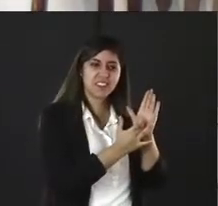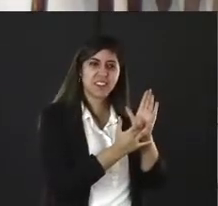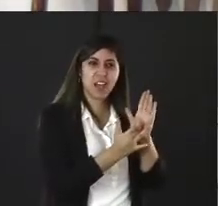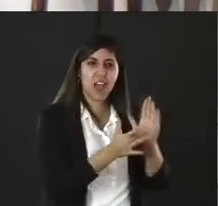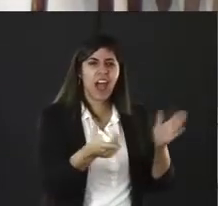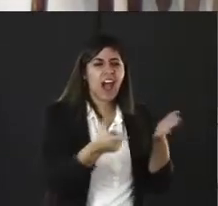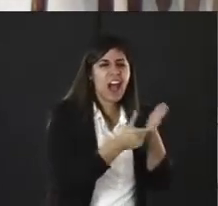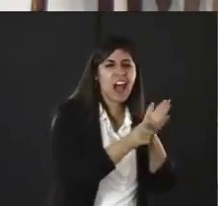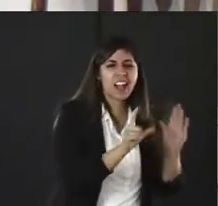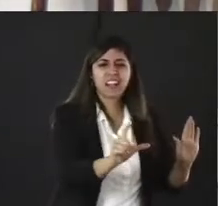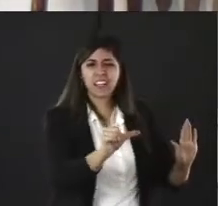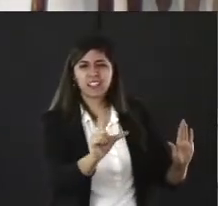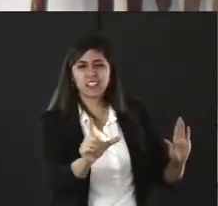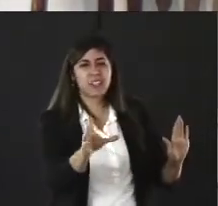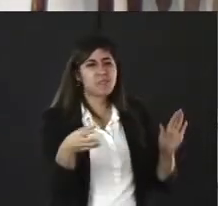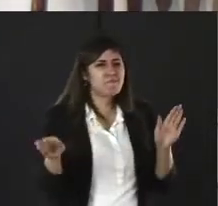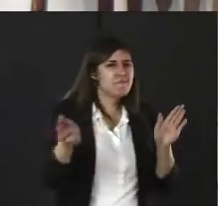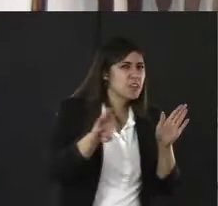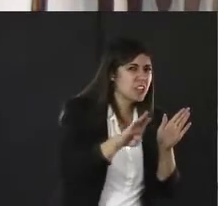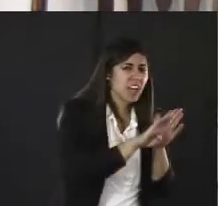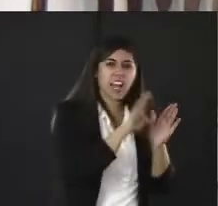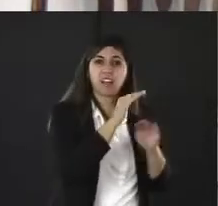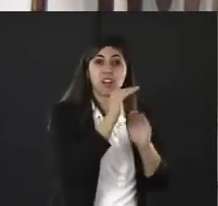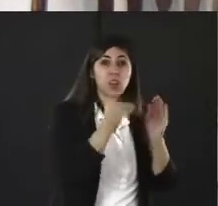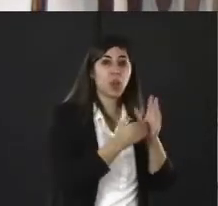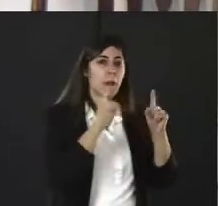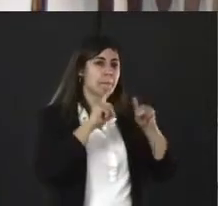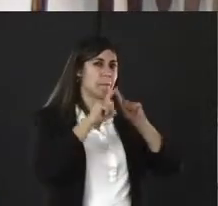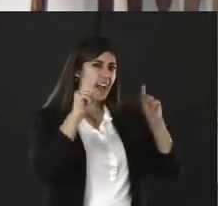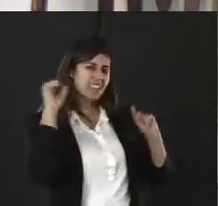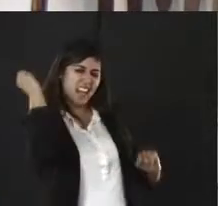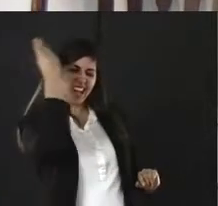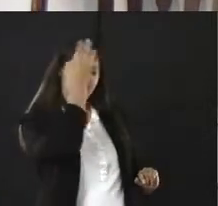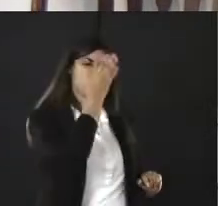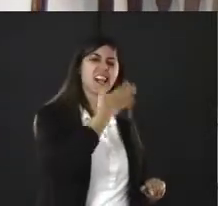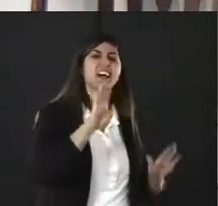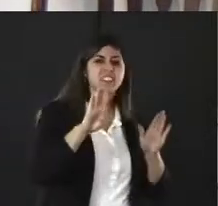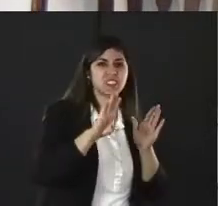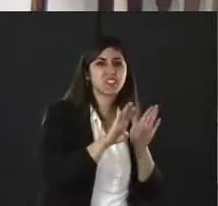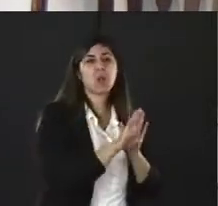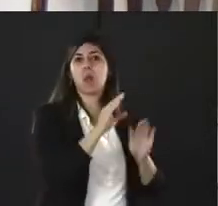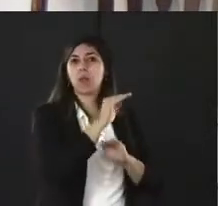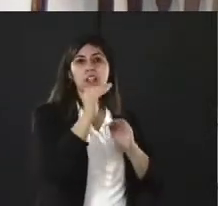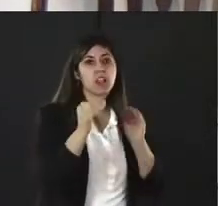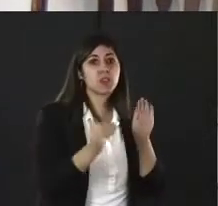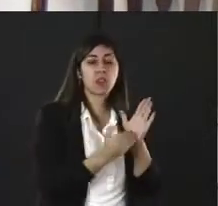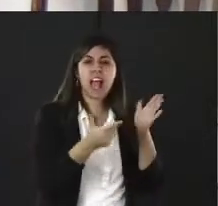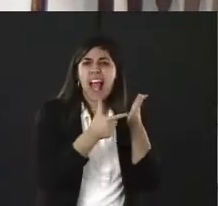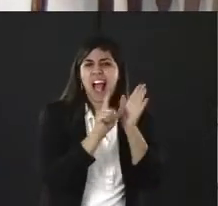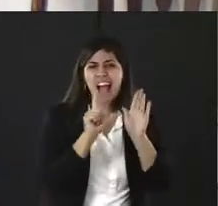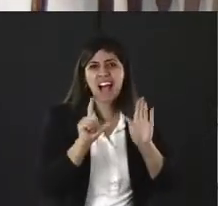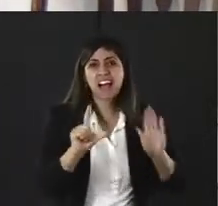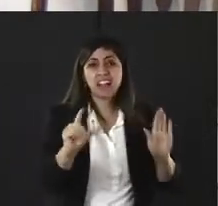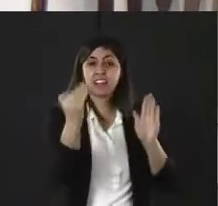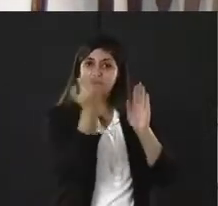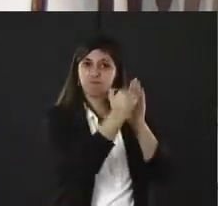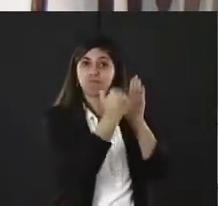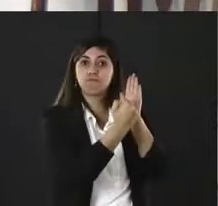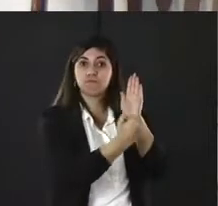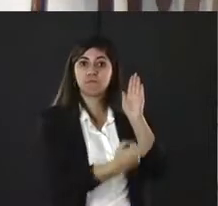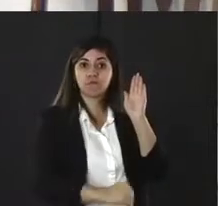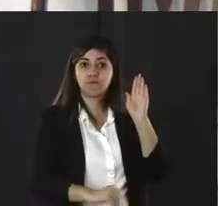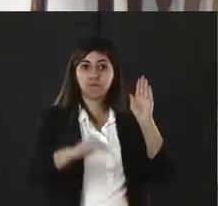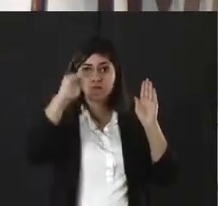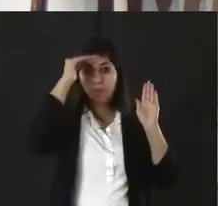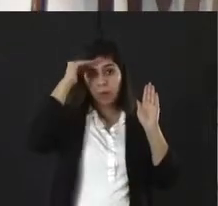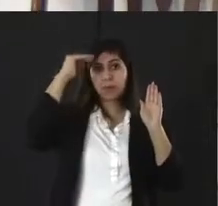cumprir os seus propósitos finais a graça chegou porque a lei por mais que houvesse cumprimento